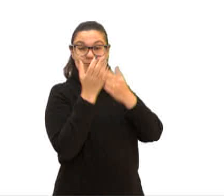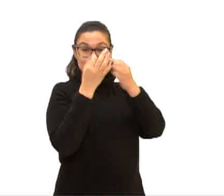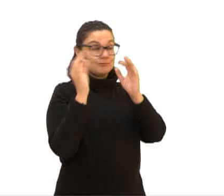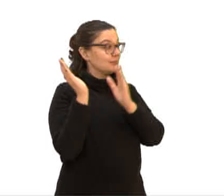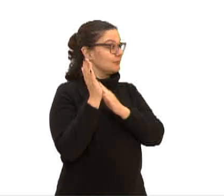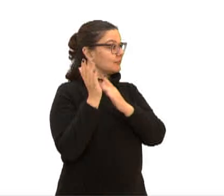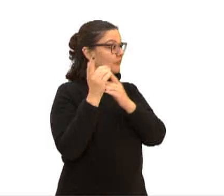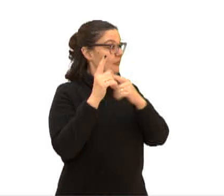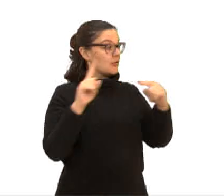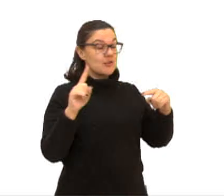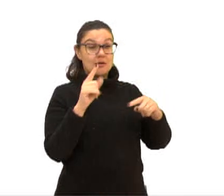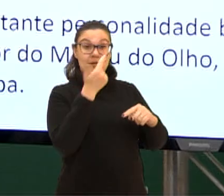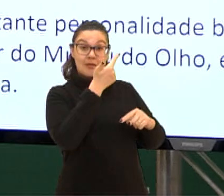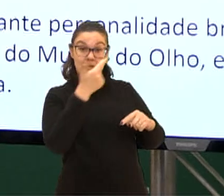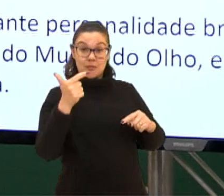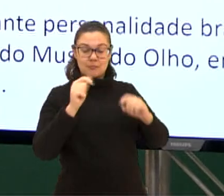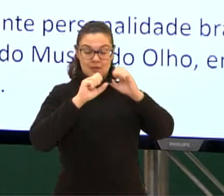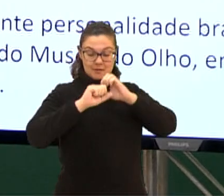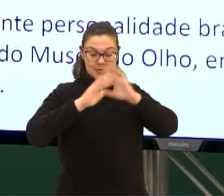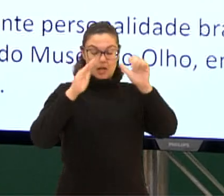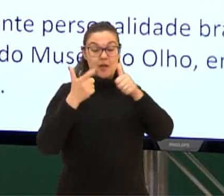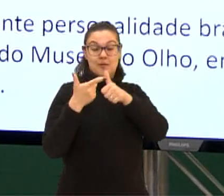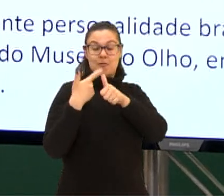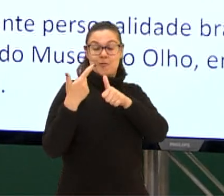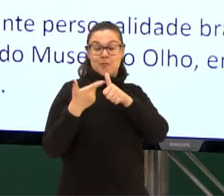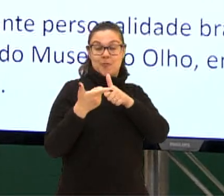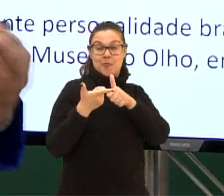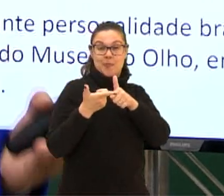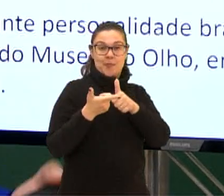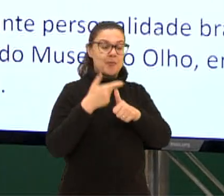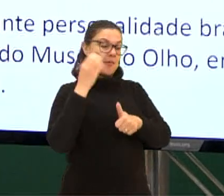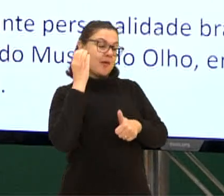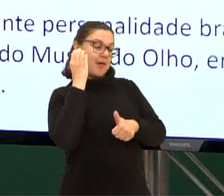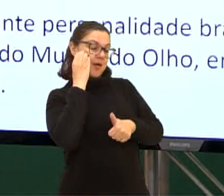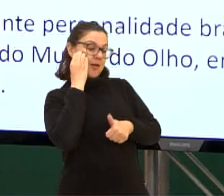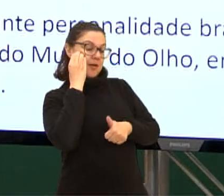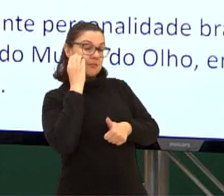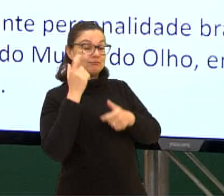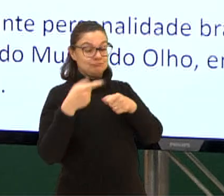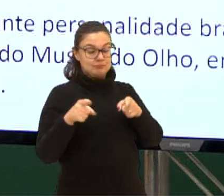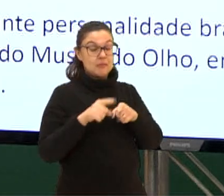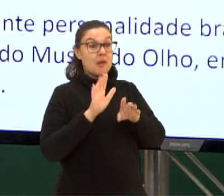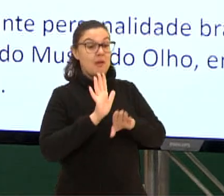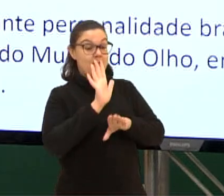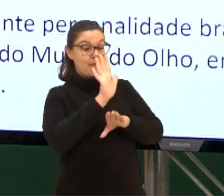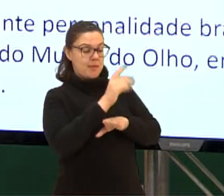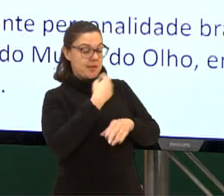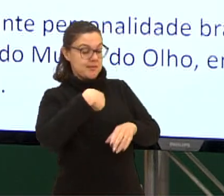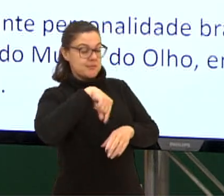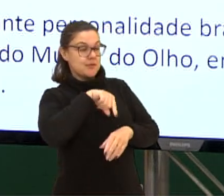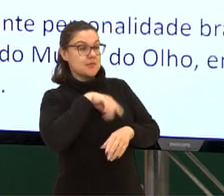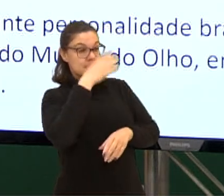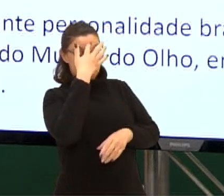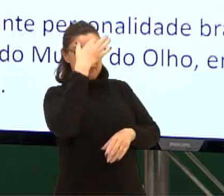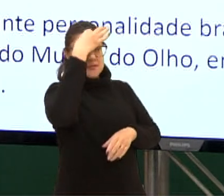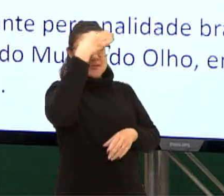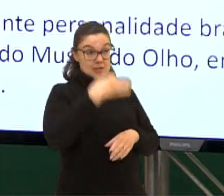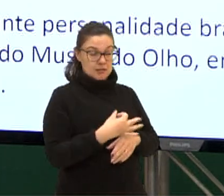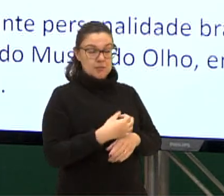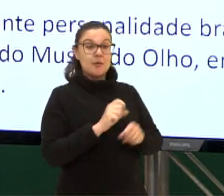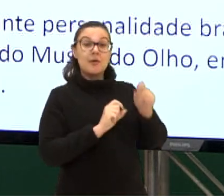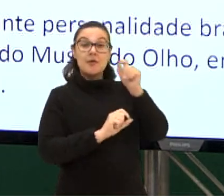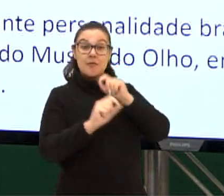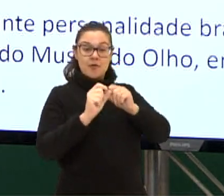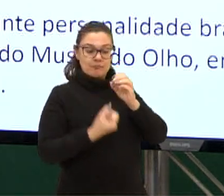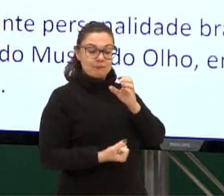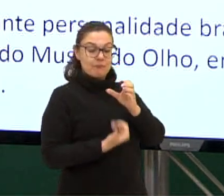não tem com clareza quem criou o primeiro rádio, quem criou a primeira rede de rádio, mas a gente tem com certeza a afirmação